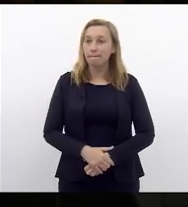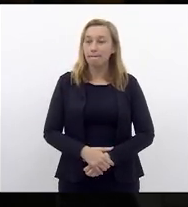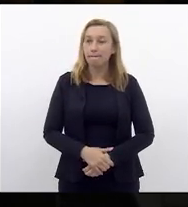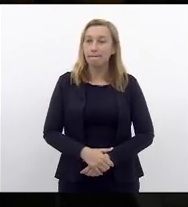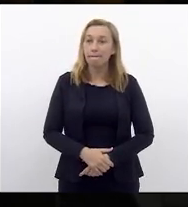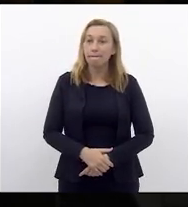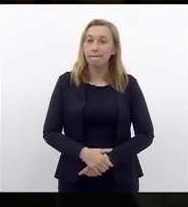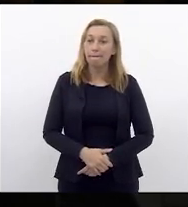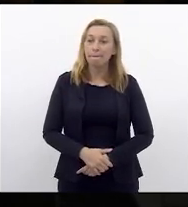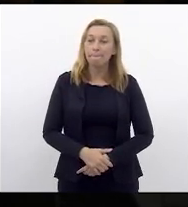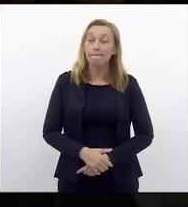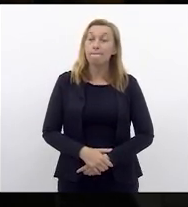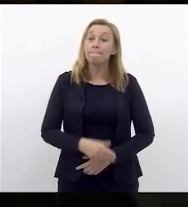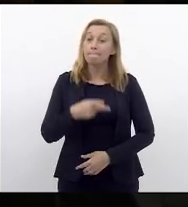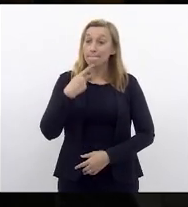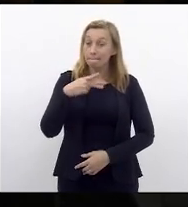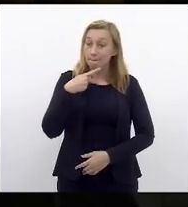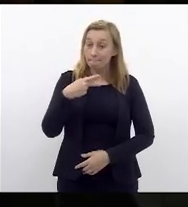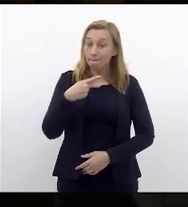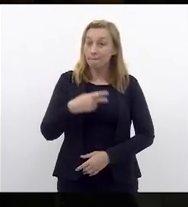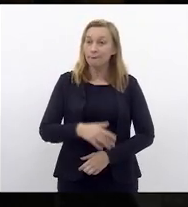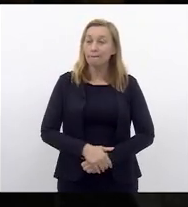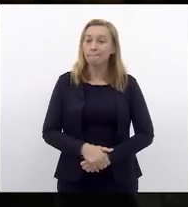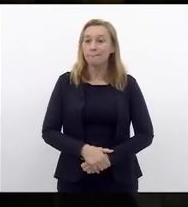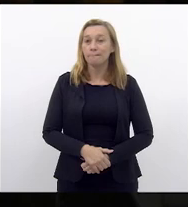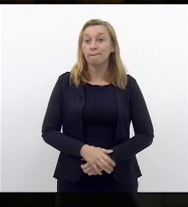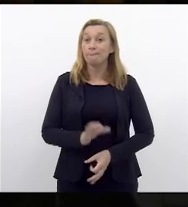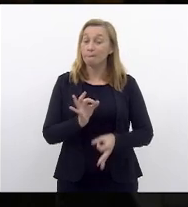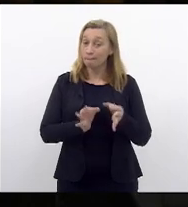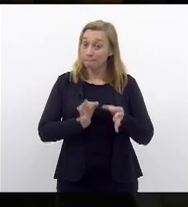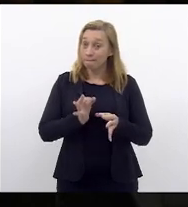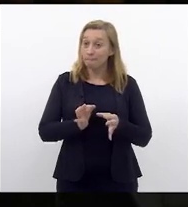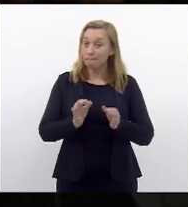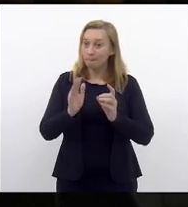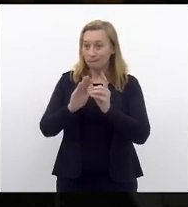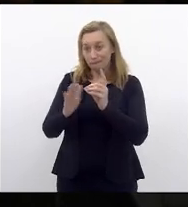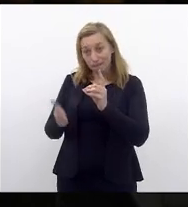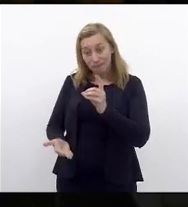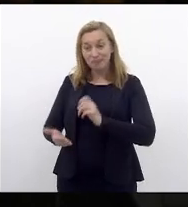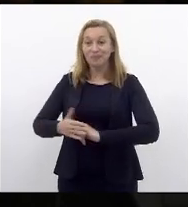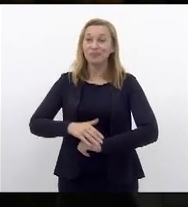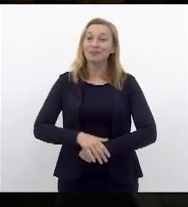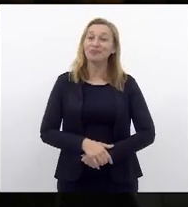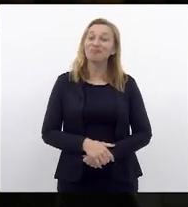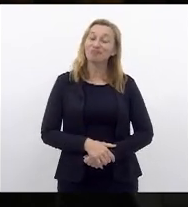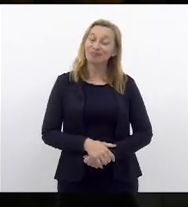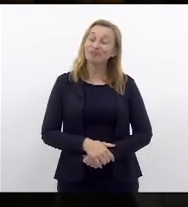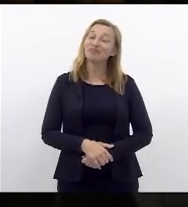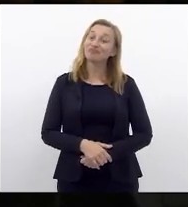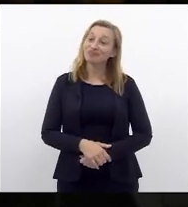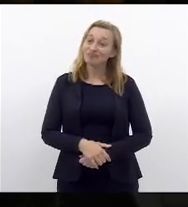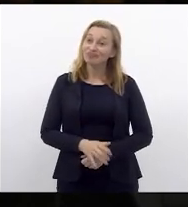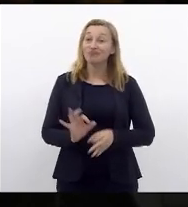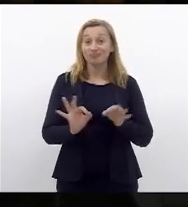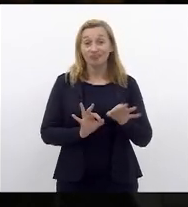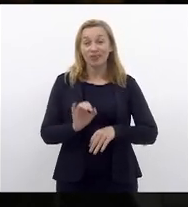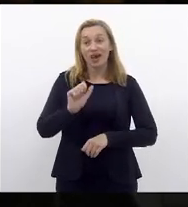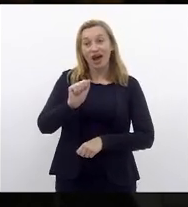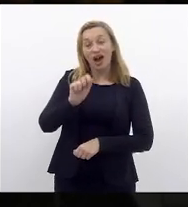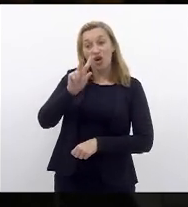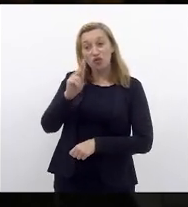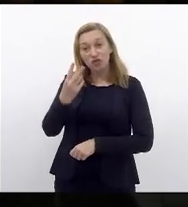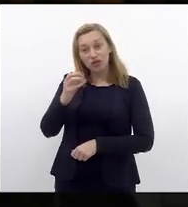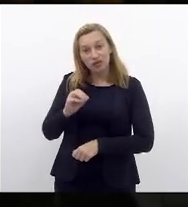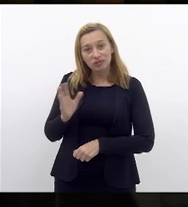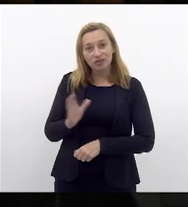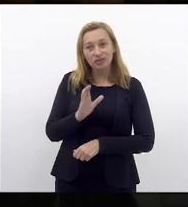presidente, dizer que a justa homenagem que vai ser feita ao Alvinho da